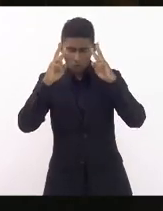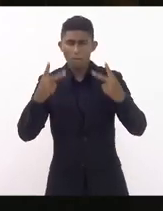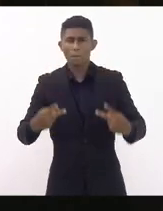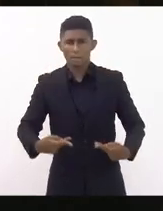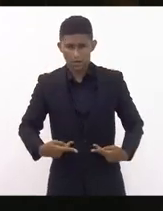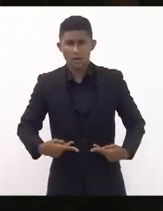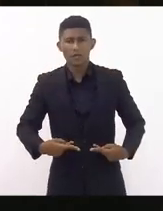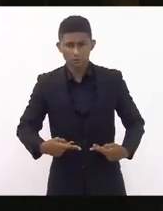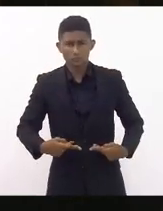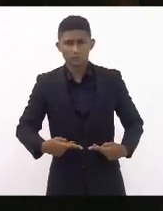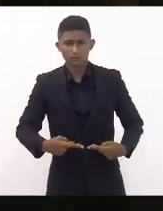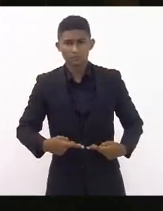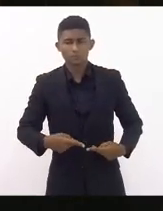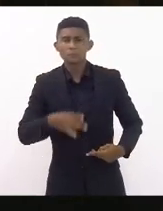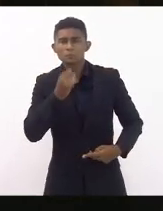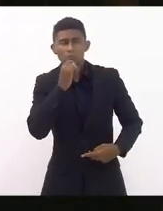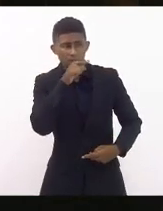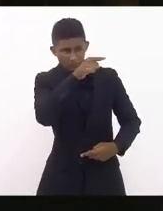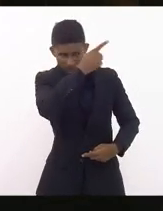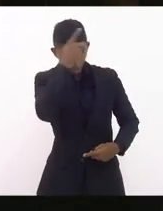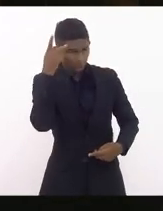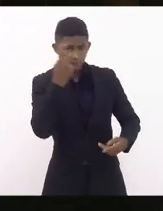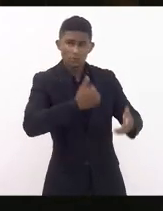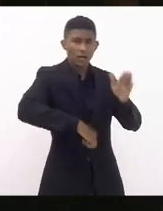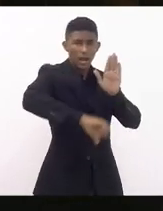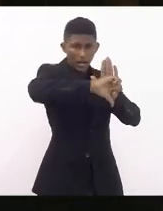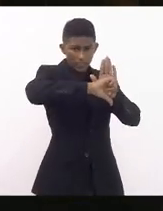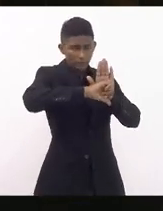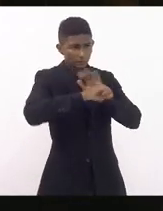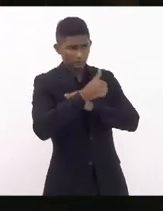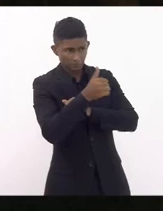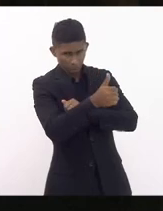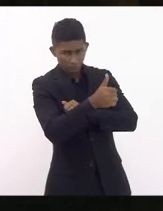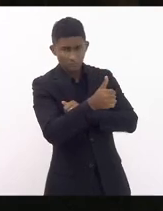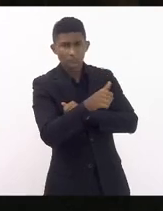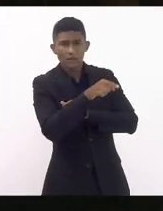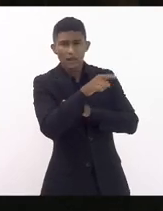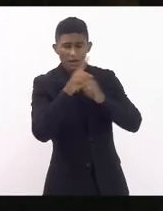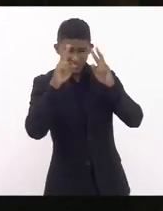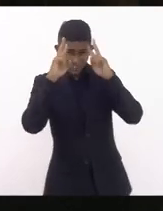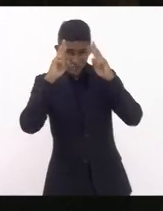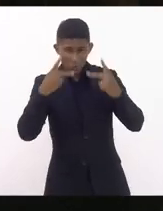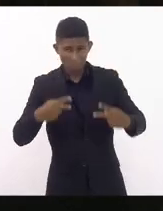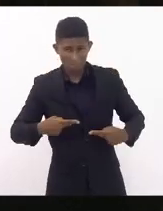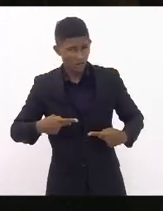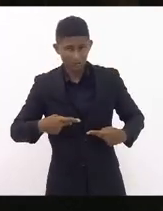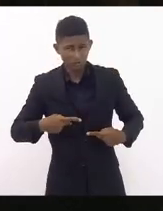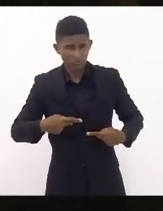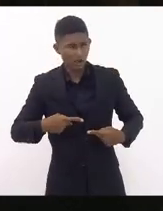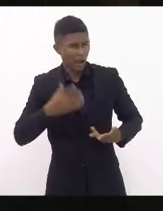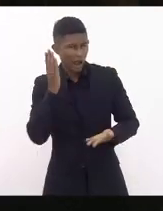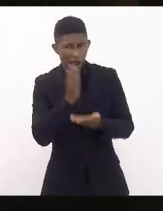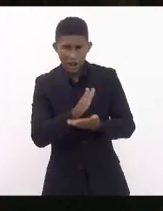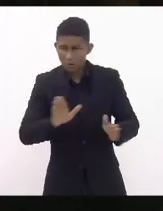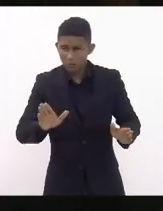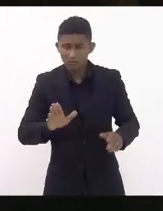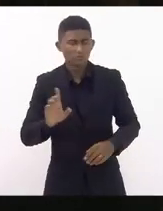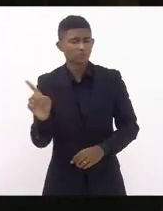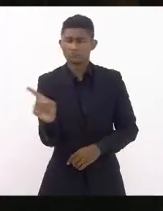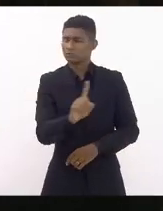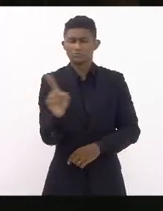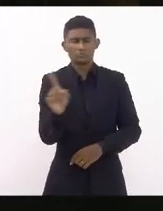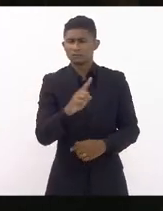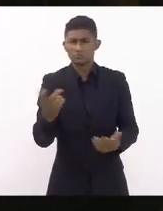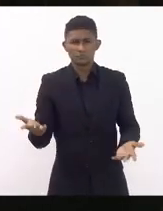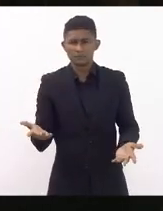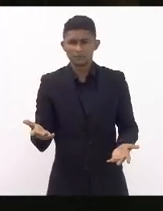importa se a pessoa cometeu um crime, ela não deixa de ser ser humano por isso. A mesma precariedade que